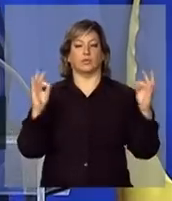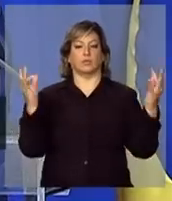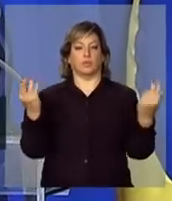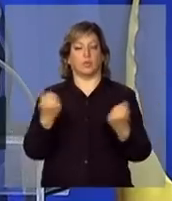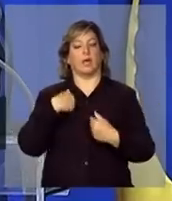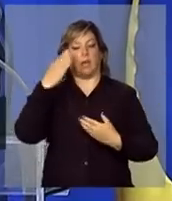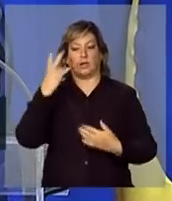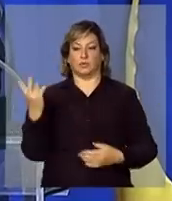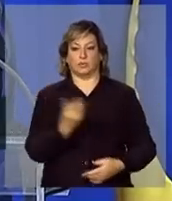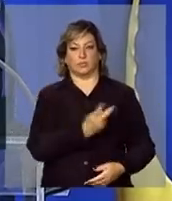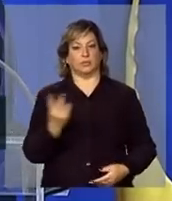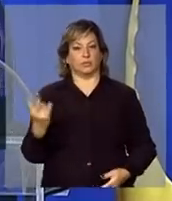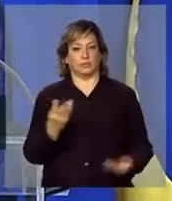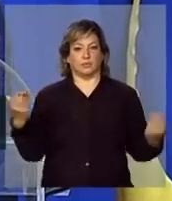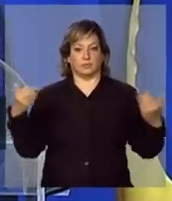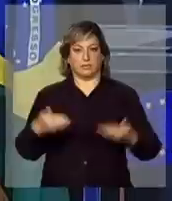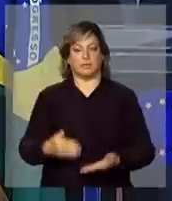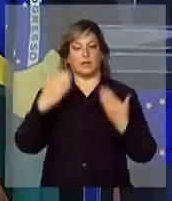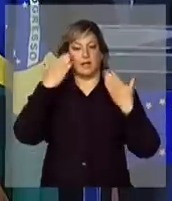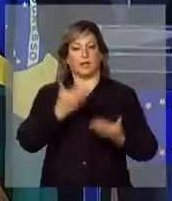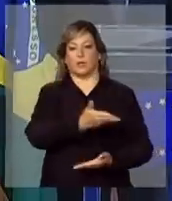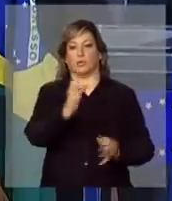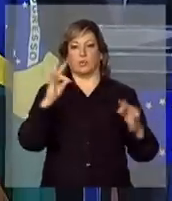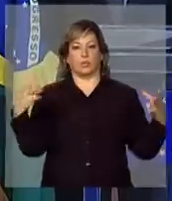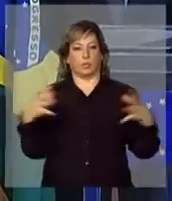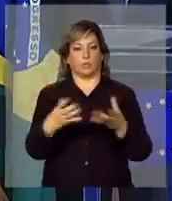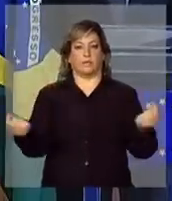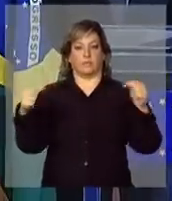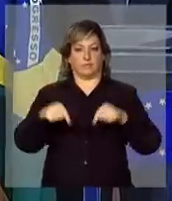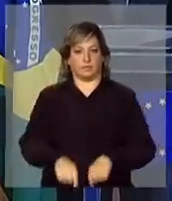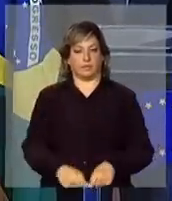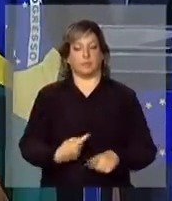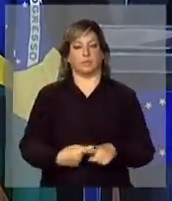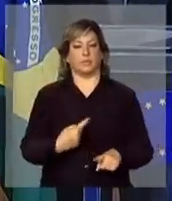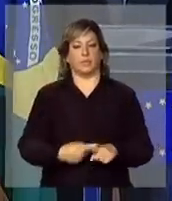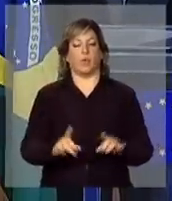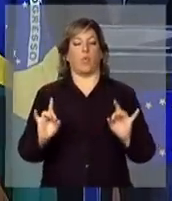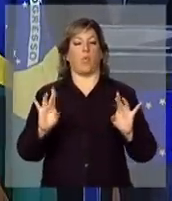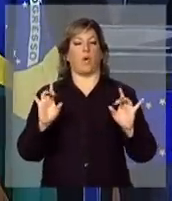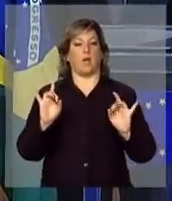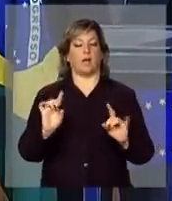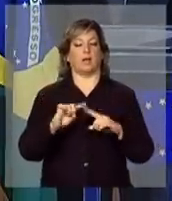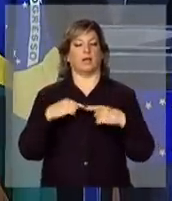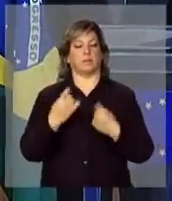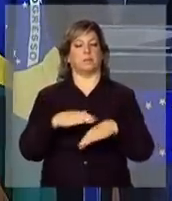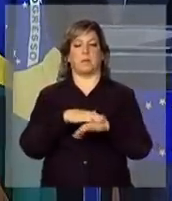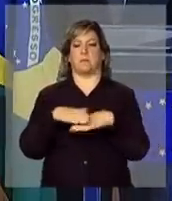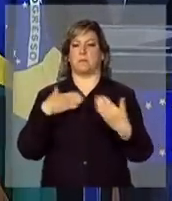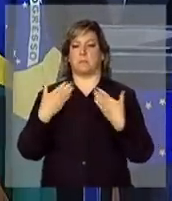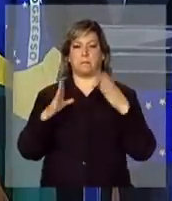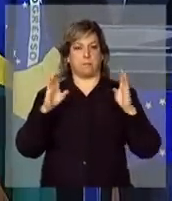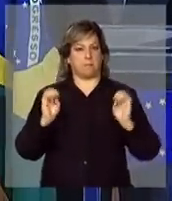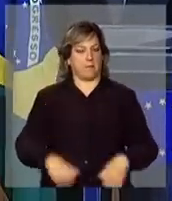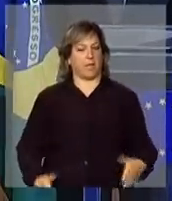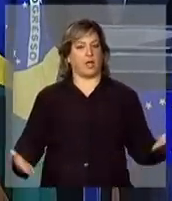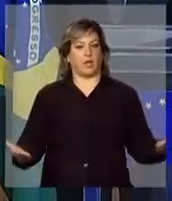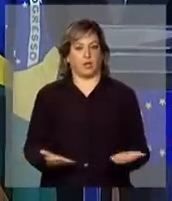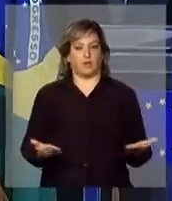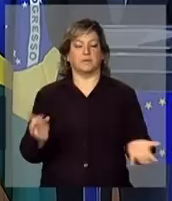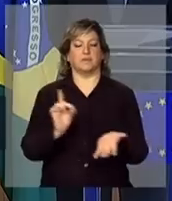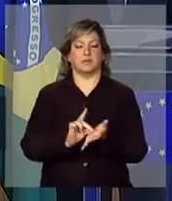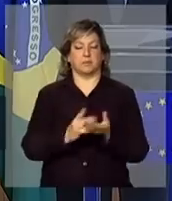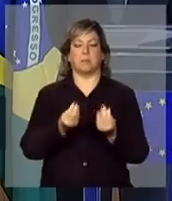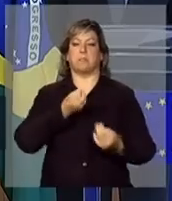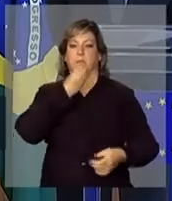agradeço a eles em especial e a toda a delegação pela qualidade da reunião que nós tivemos hoje, que foi de fato